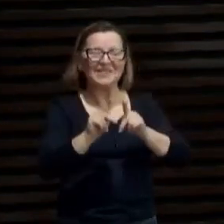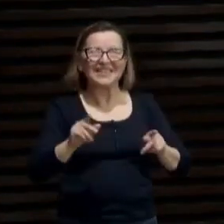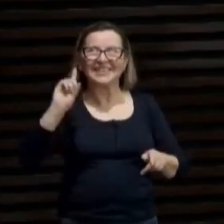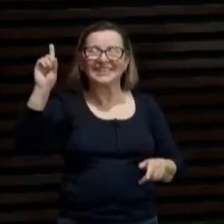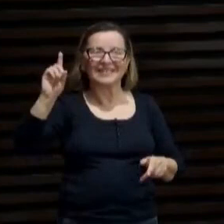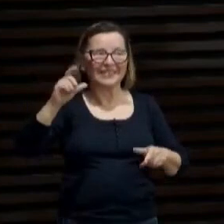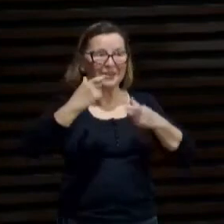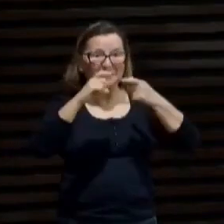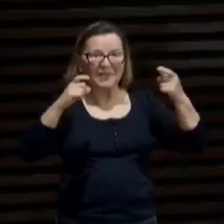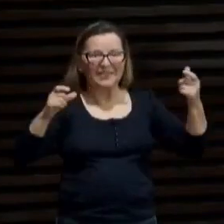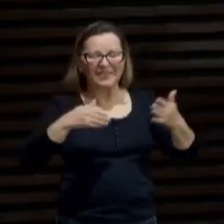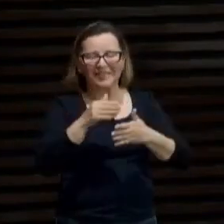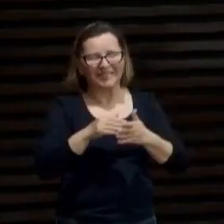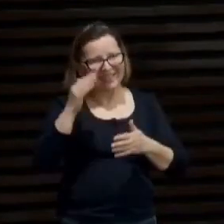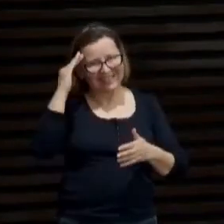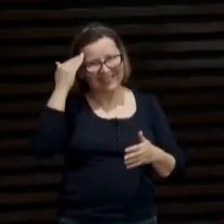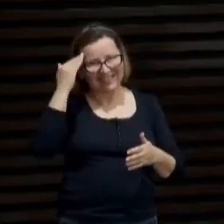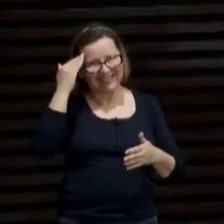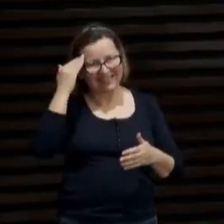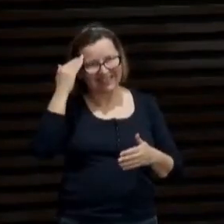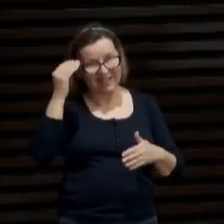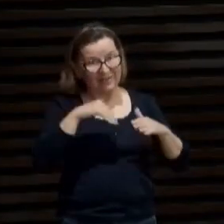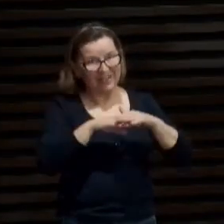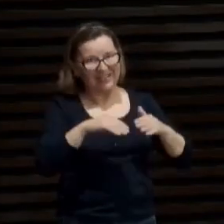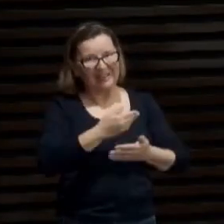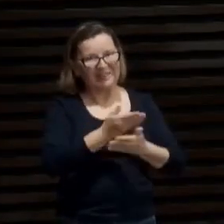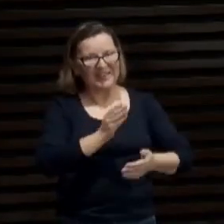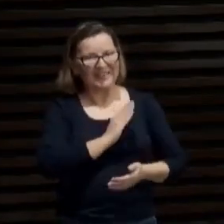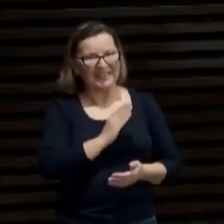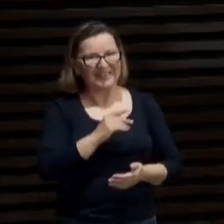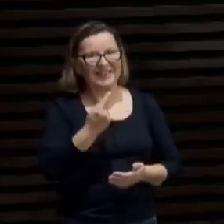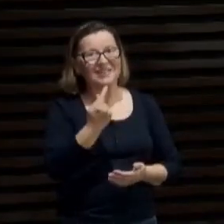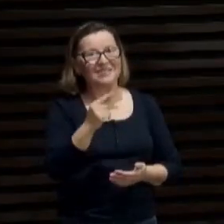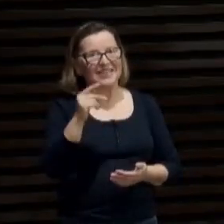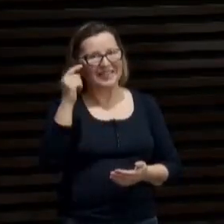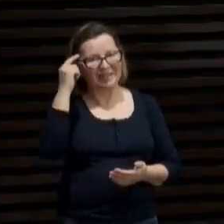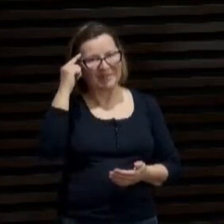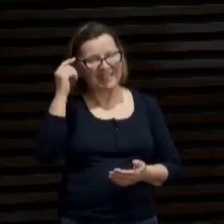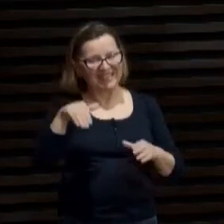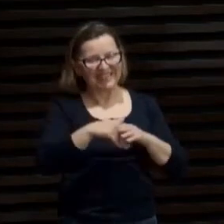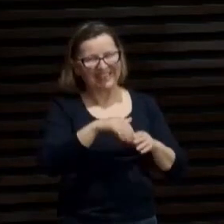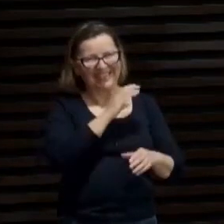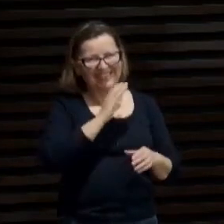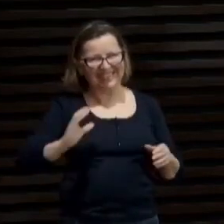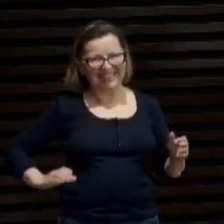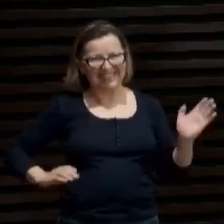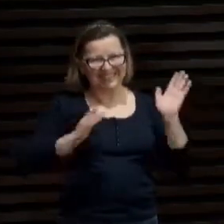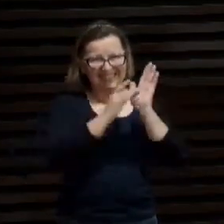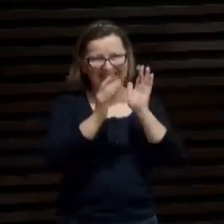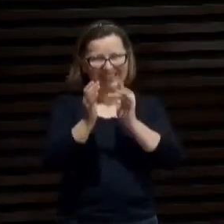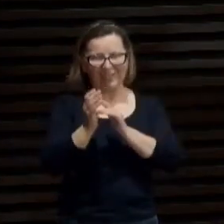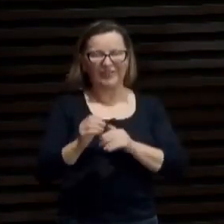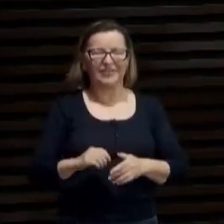excede todo entendimento, guardará o vosso coração e a vossa mente em Cristo Jesus. Se nós vimos